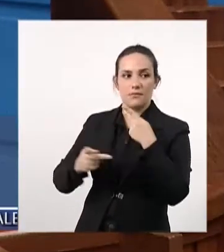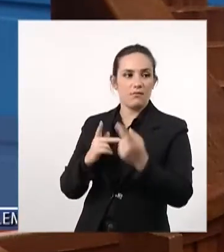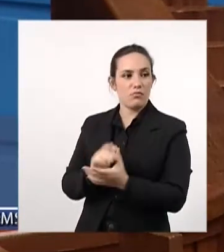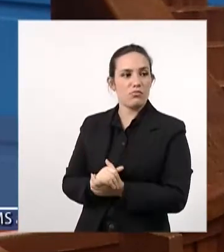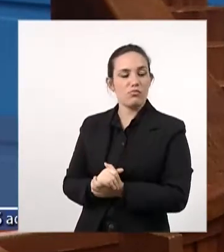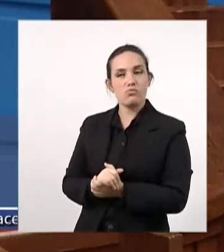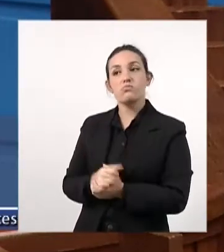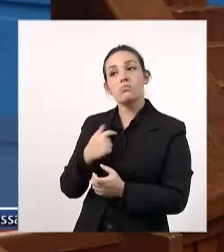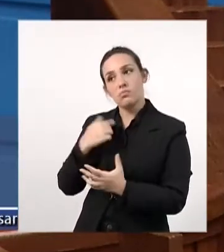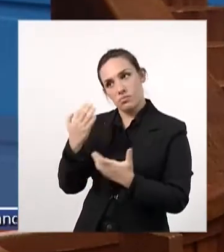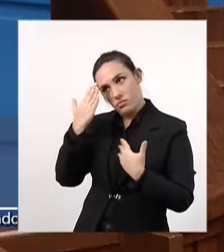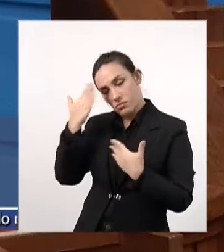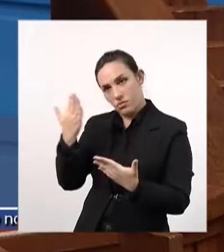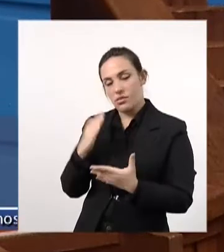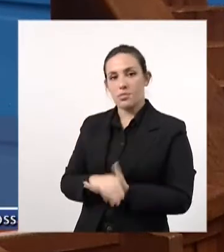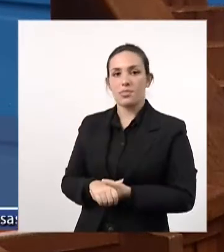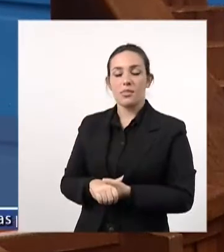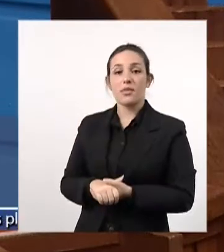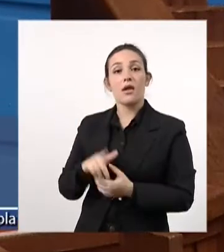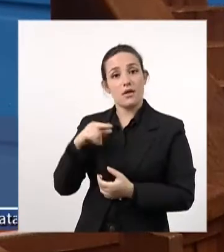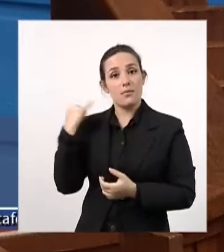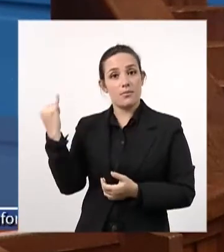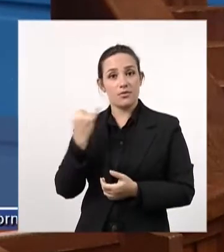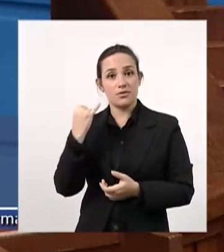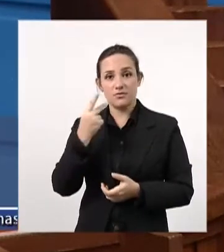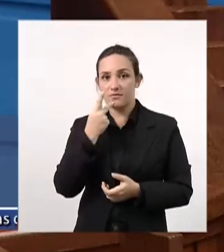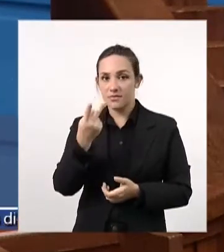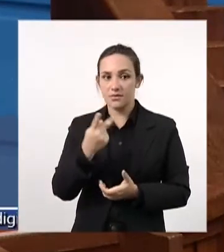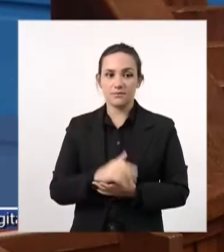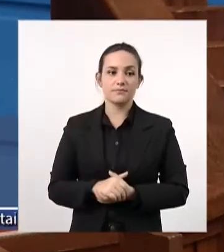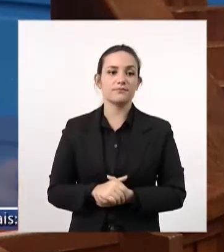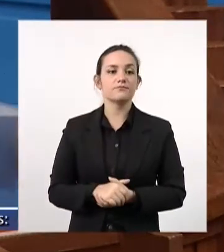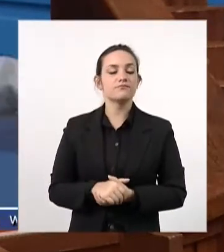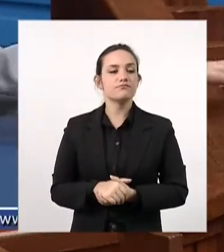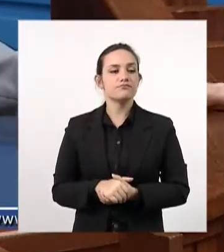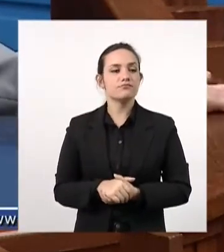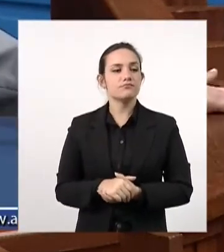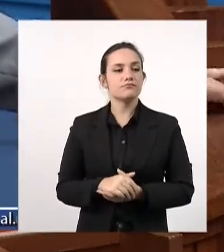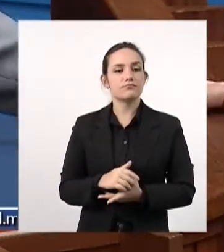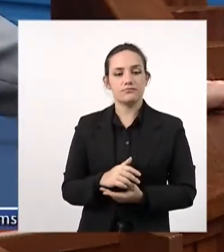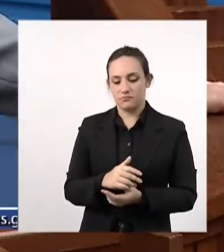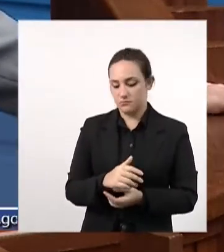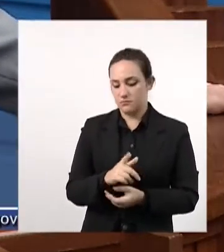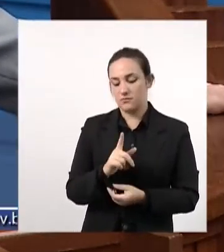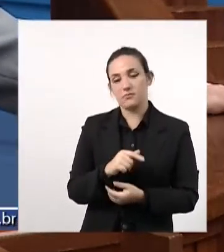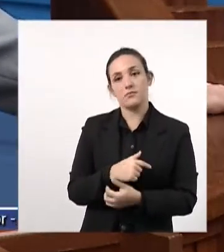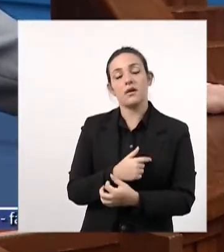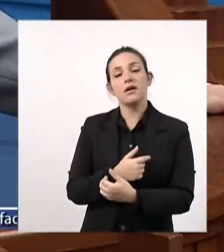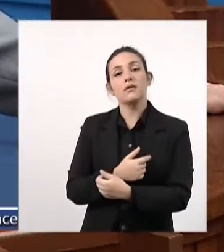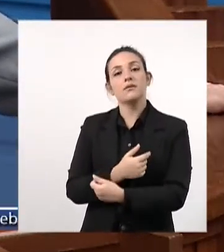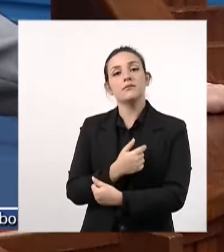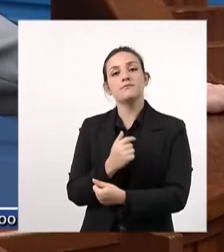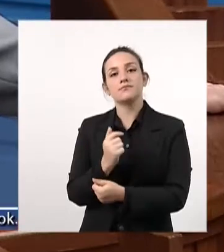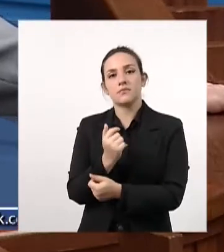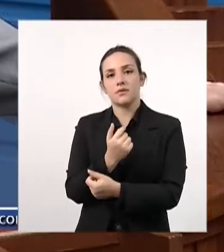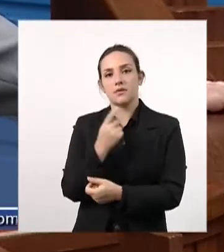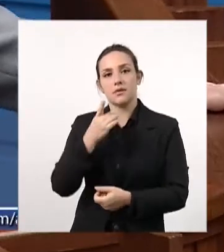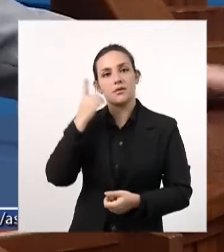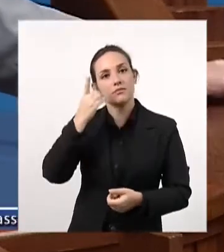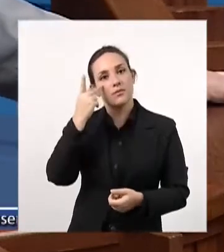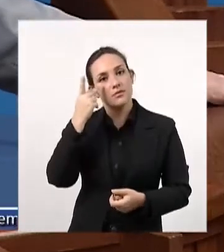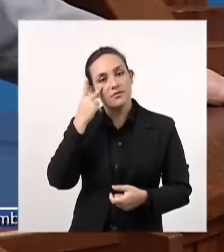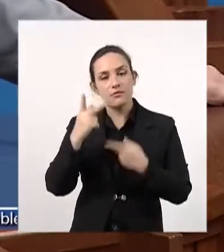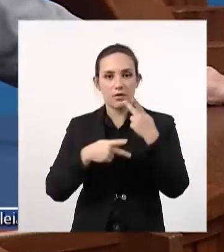de agradecimento. É importante dizer, como bem manifestado pelo deputado Pedro Kemp,